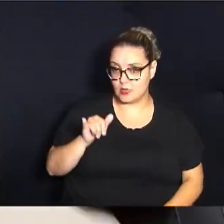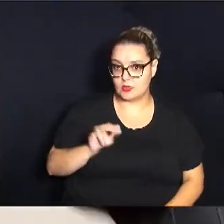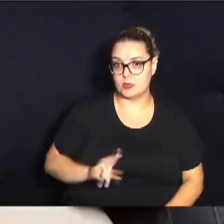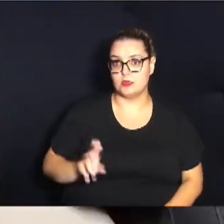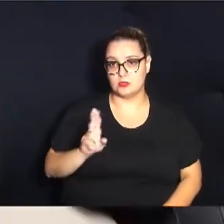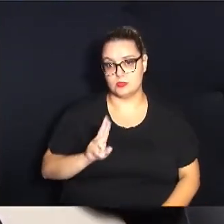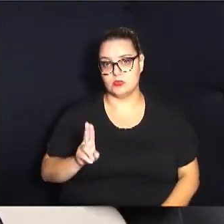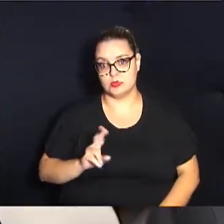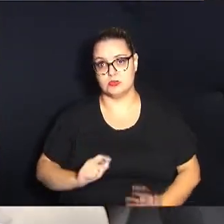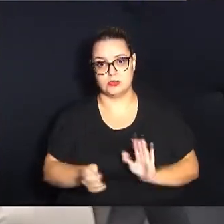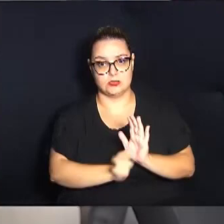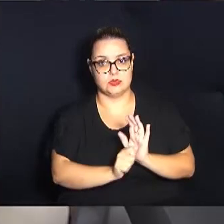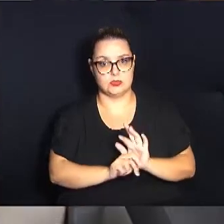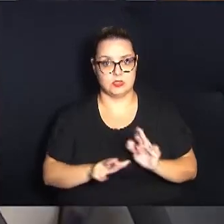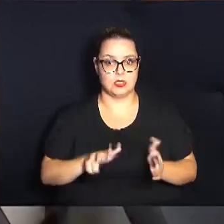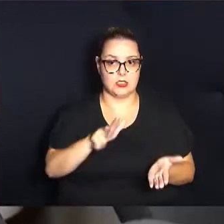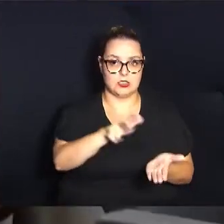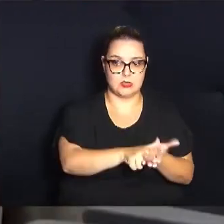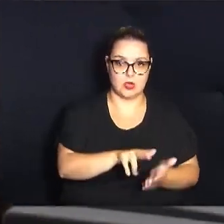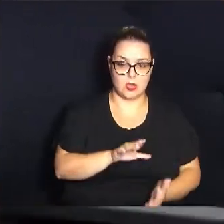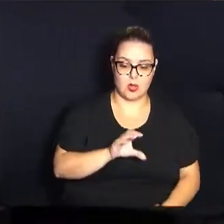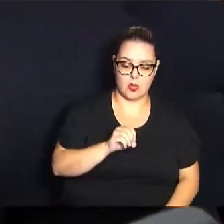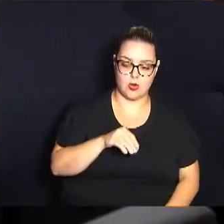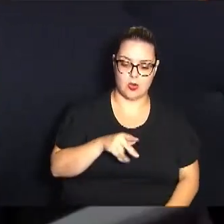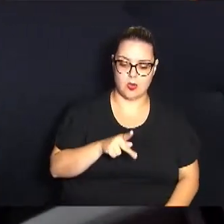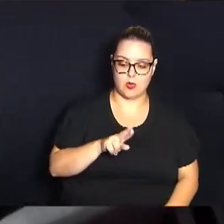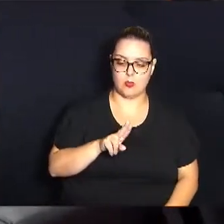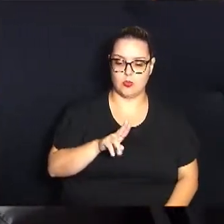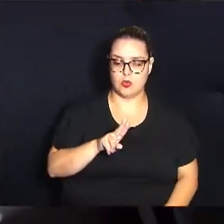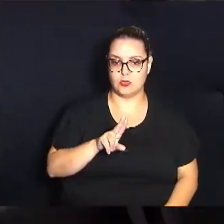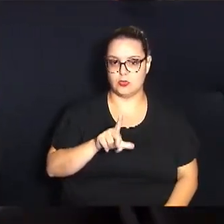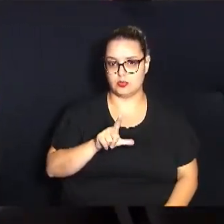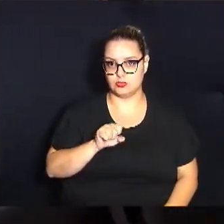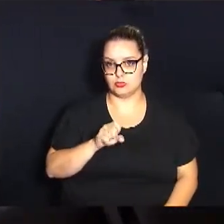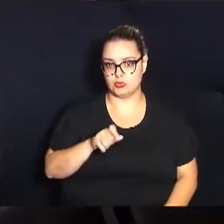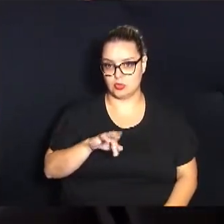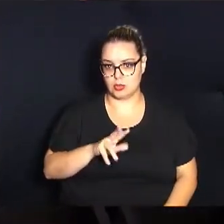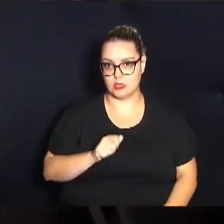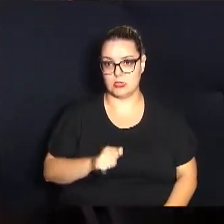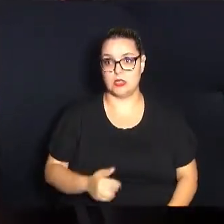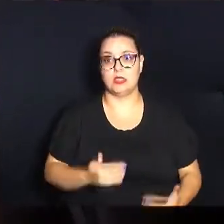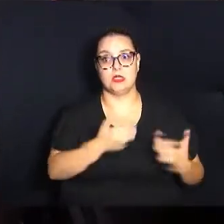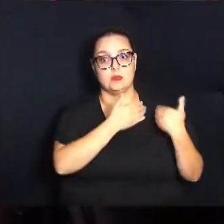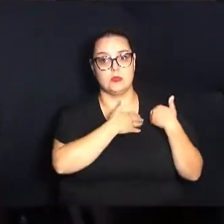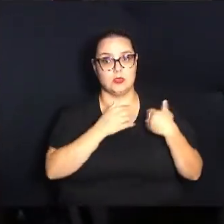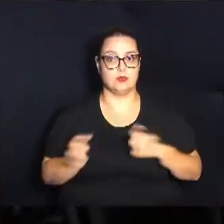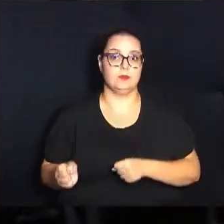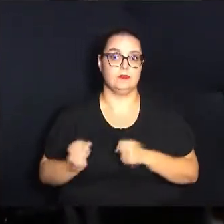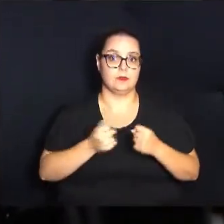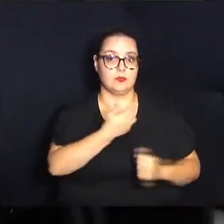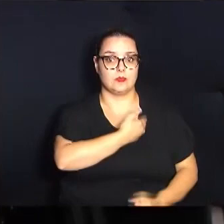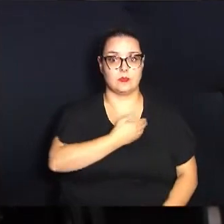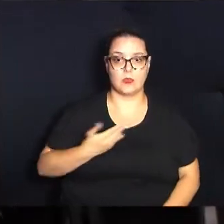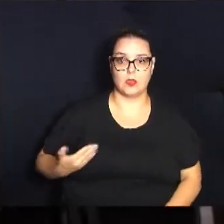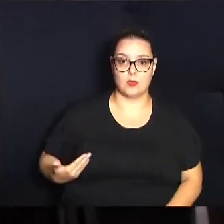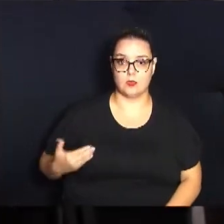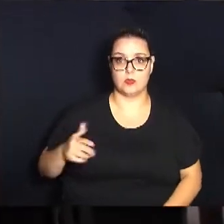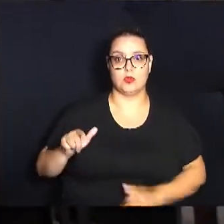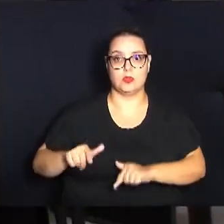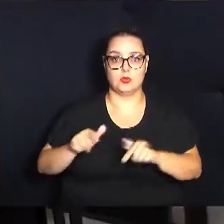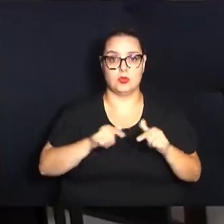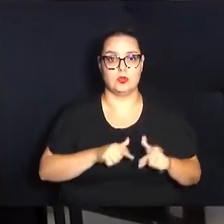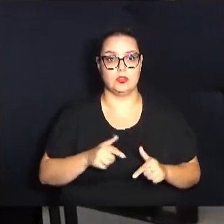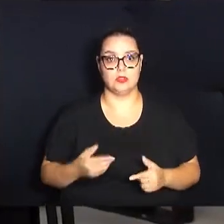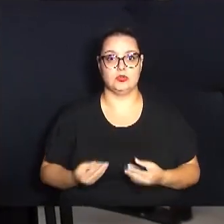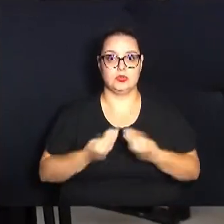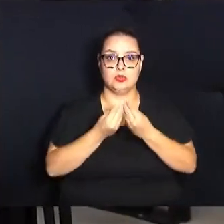drogas, internação compulsória de usuários e responsabilidade do poder público local por áreas de